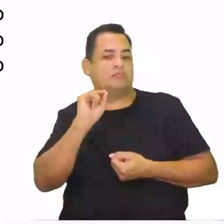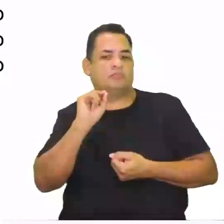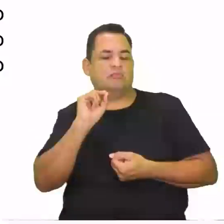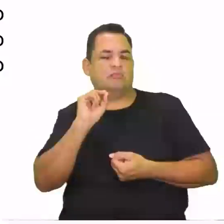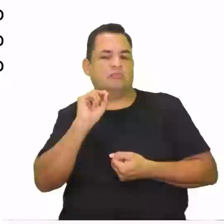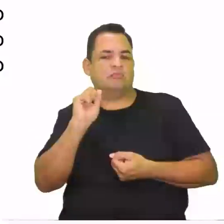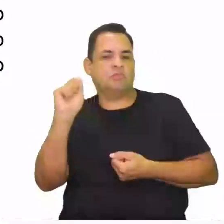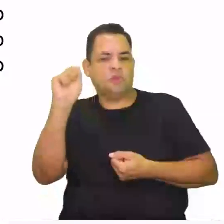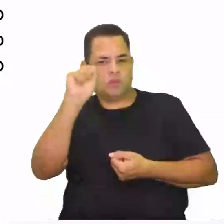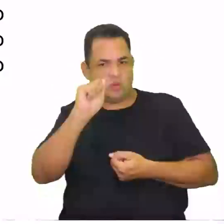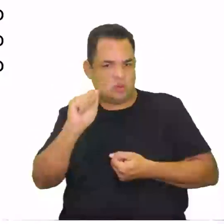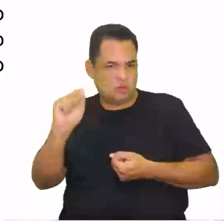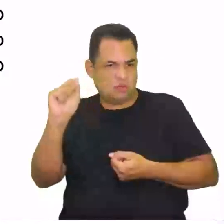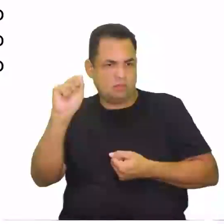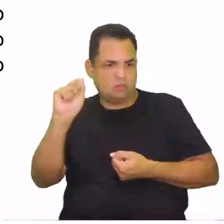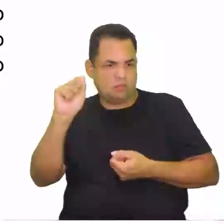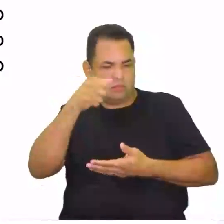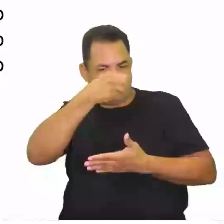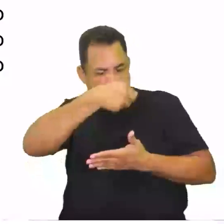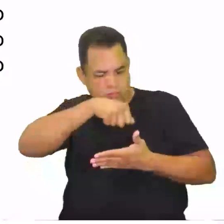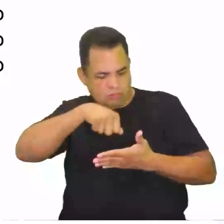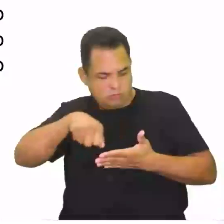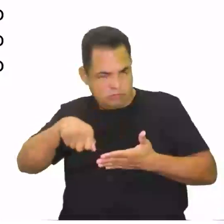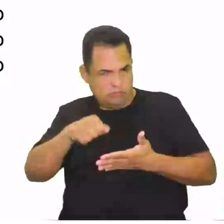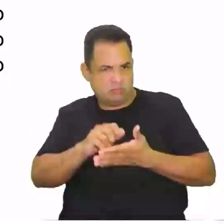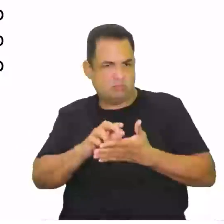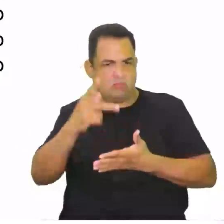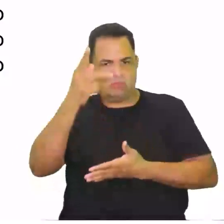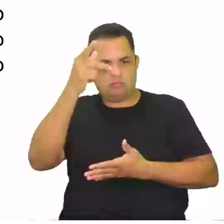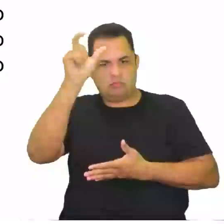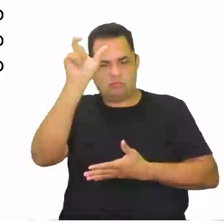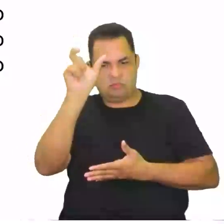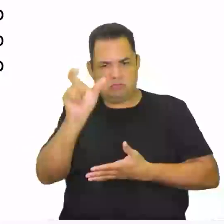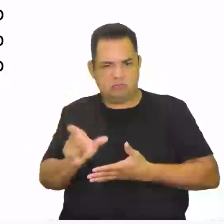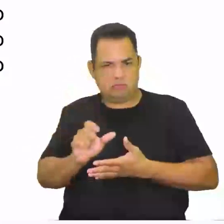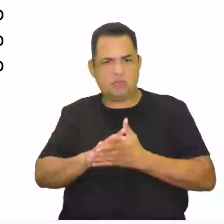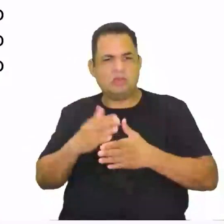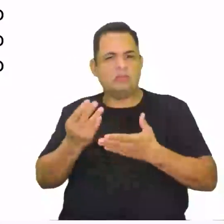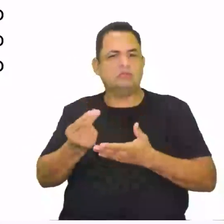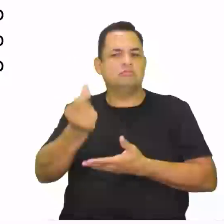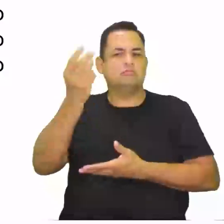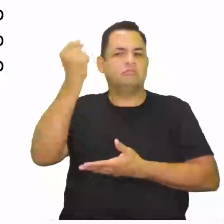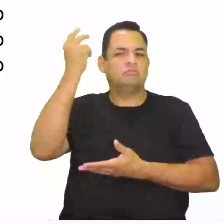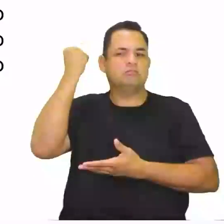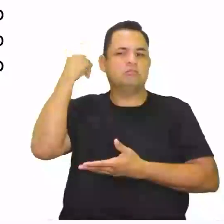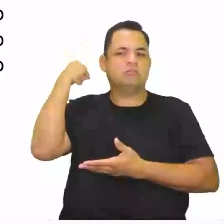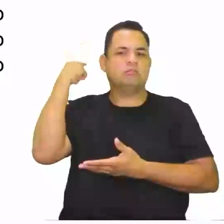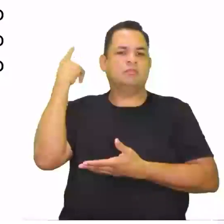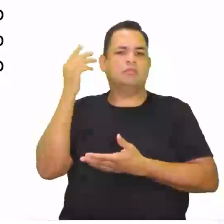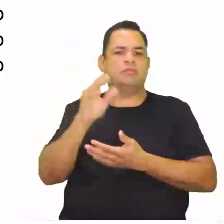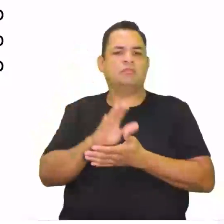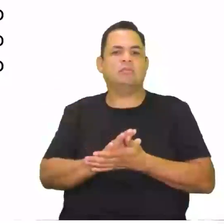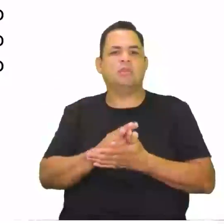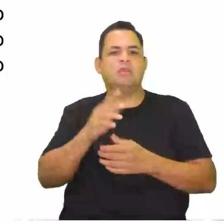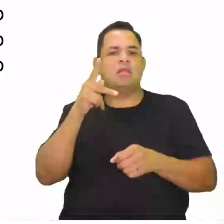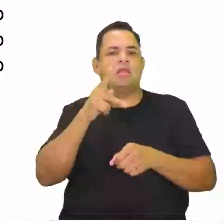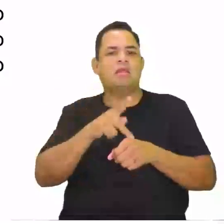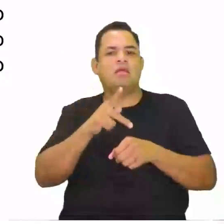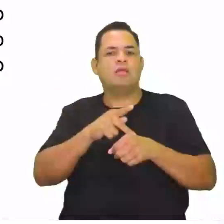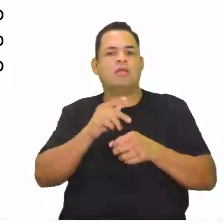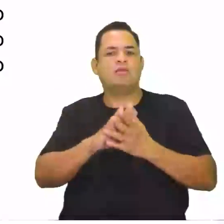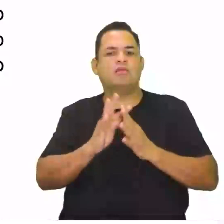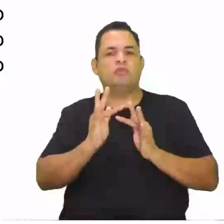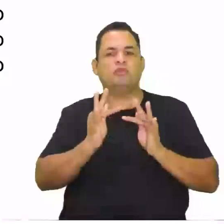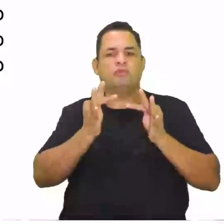que, de acordo com o autor, a exemplo do que aconteceu na Idade da Pedra, o fim da Era